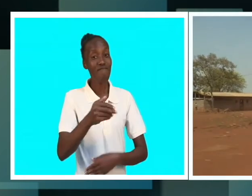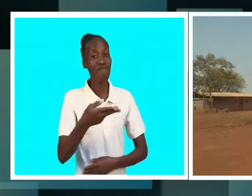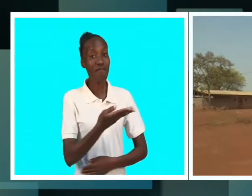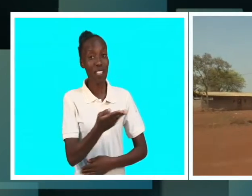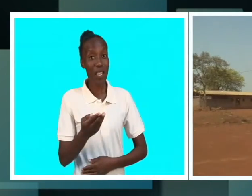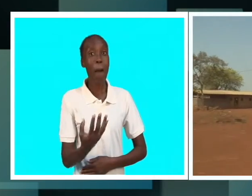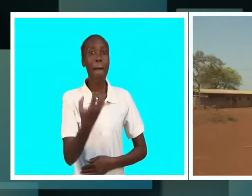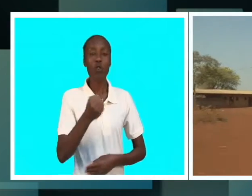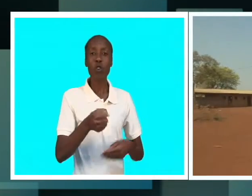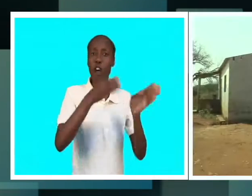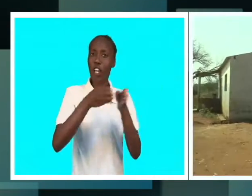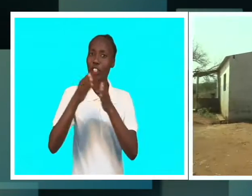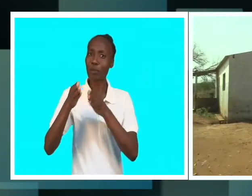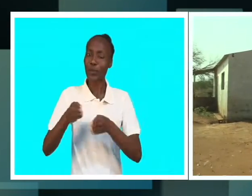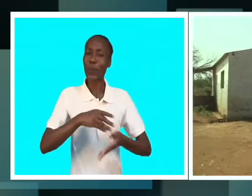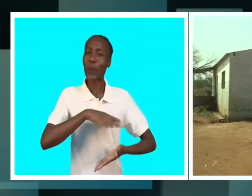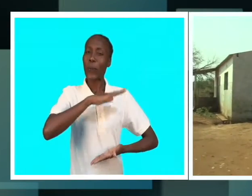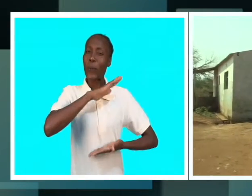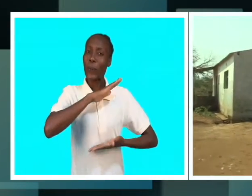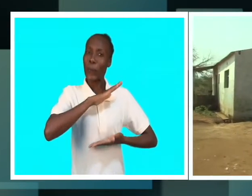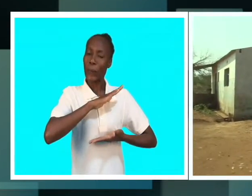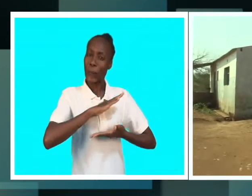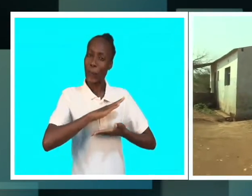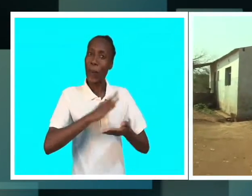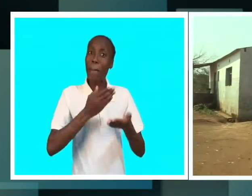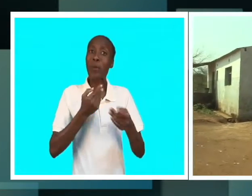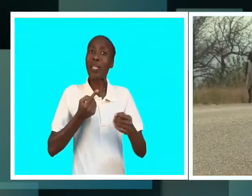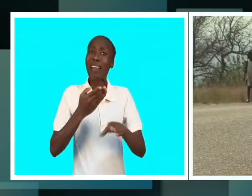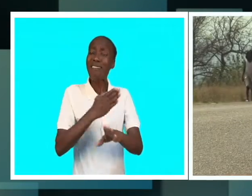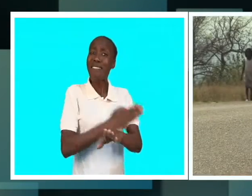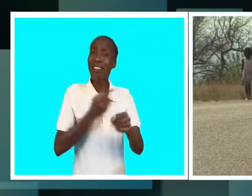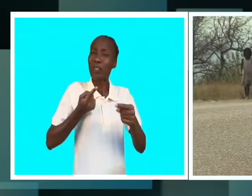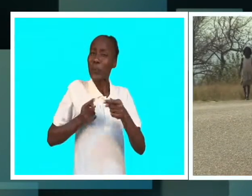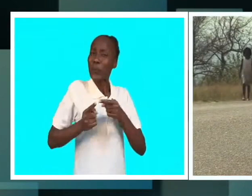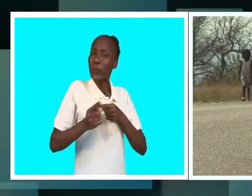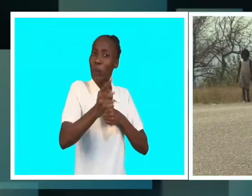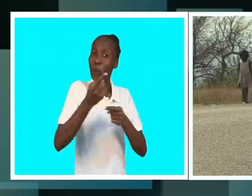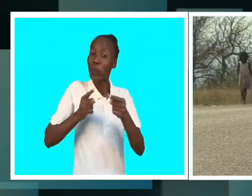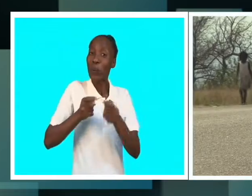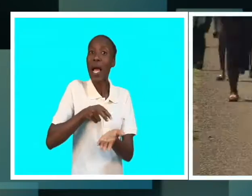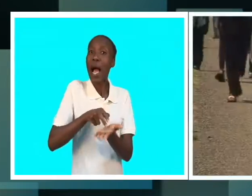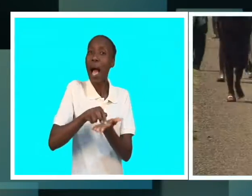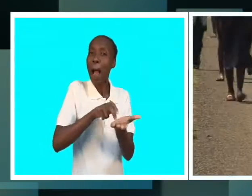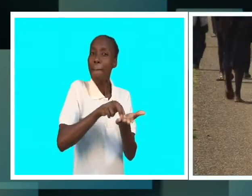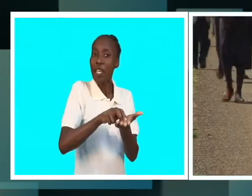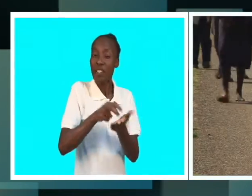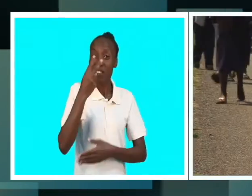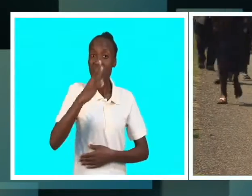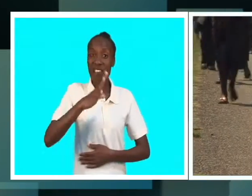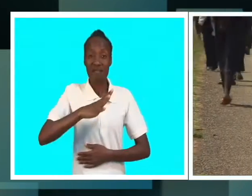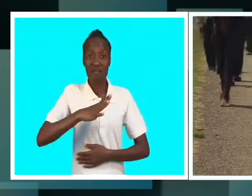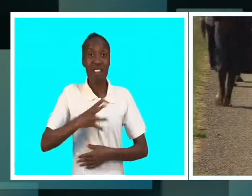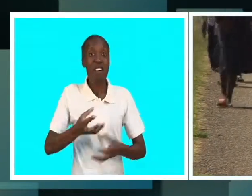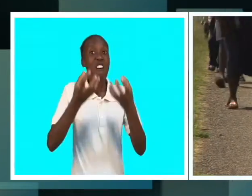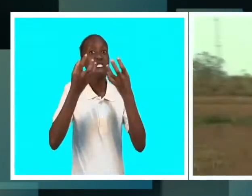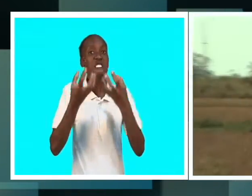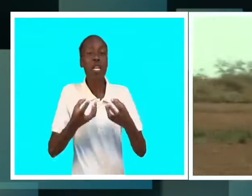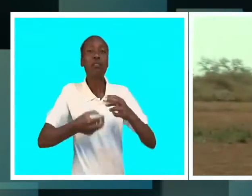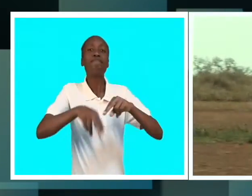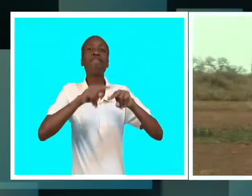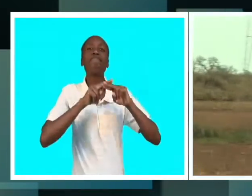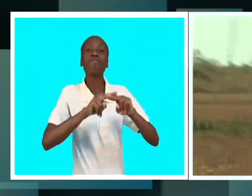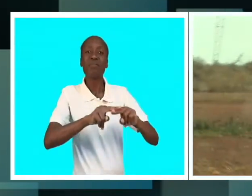destes serviços vai aliviar a população das longas distâncias percorridas a pé, visto não haver